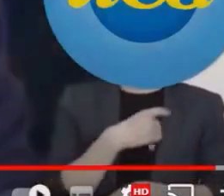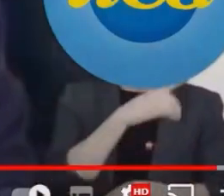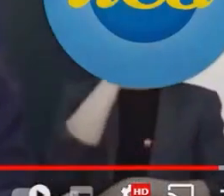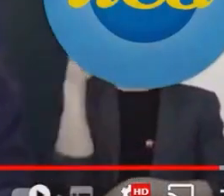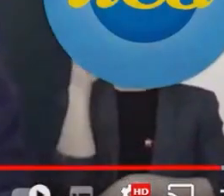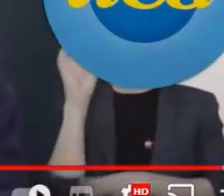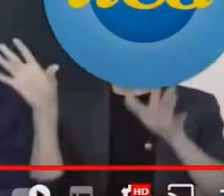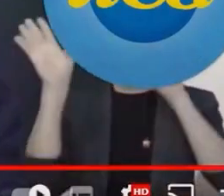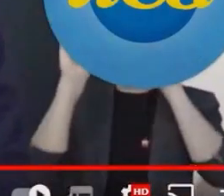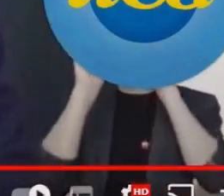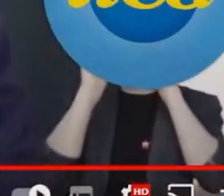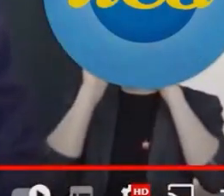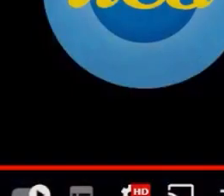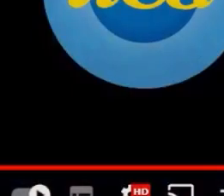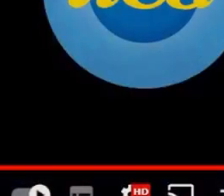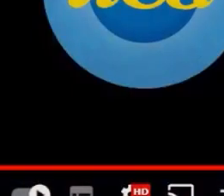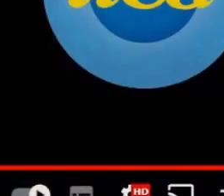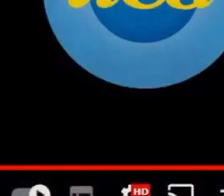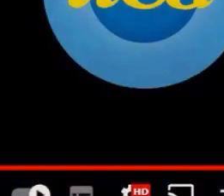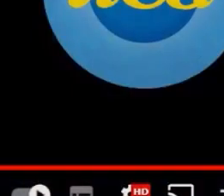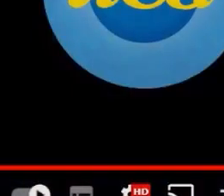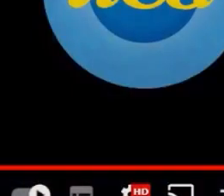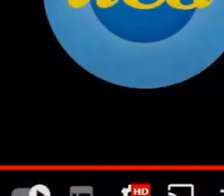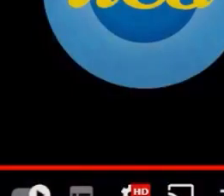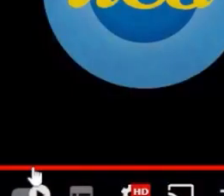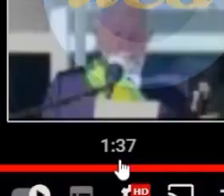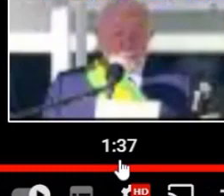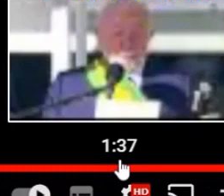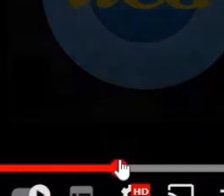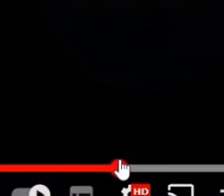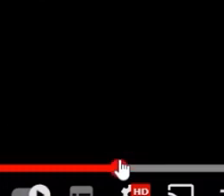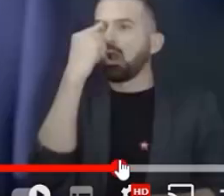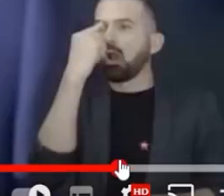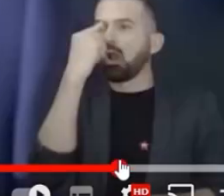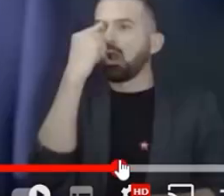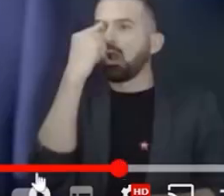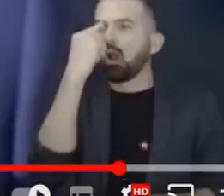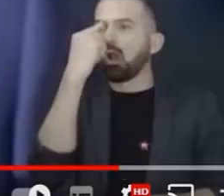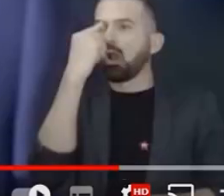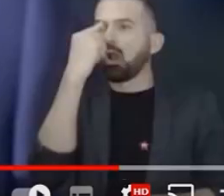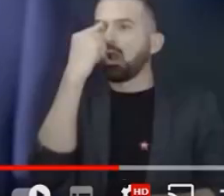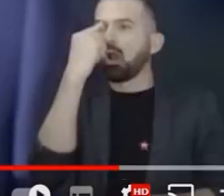desigualdade no nosso país é isso gente comentários